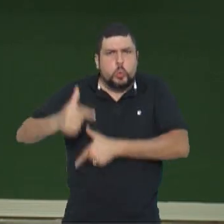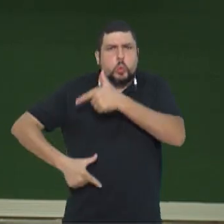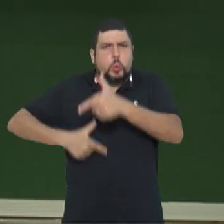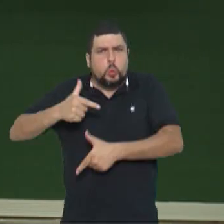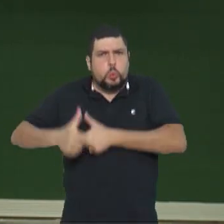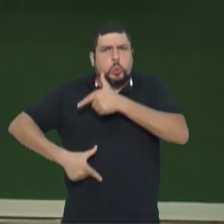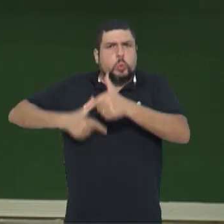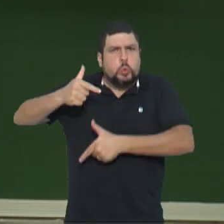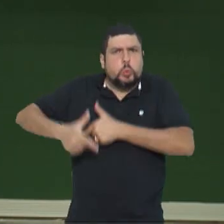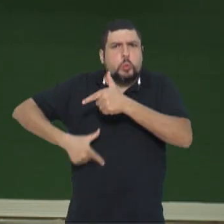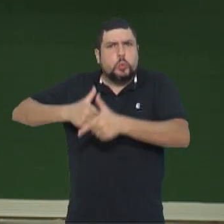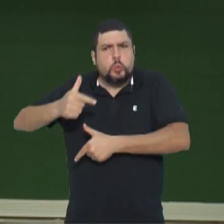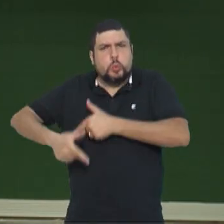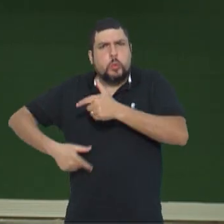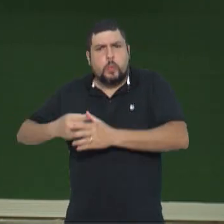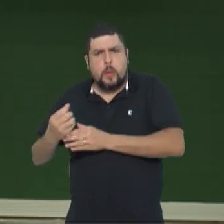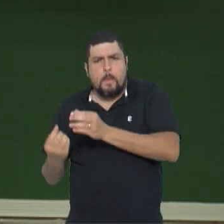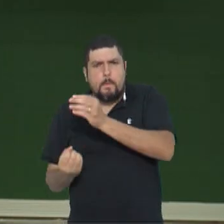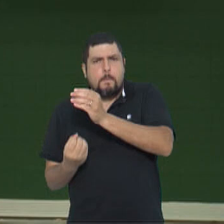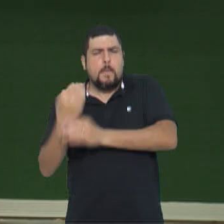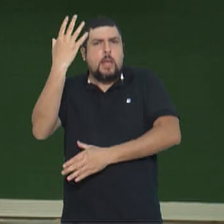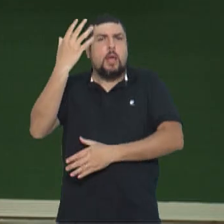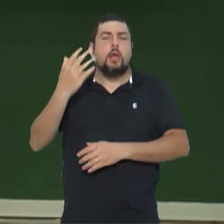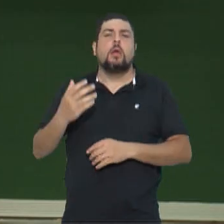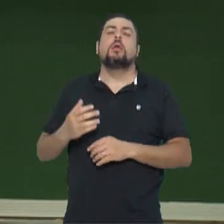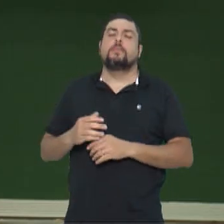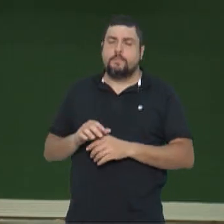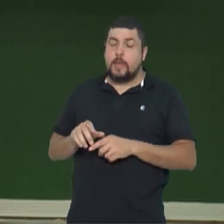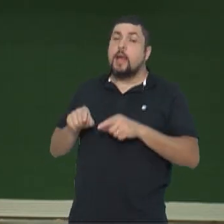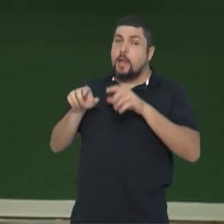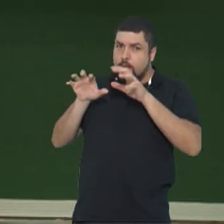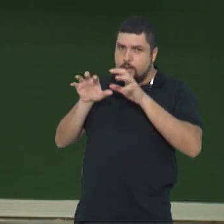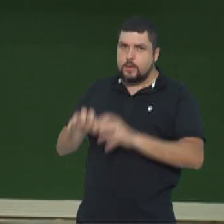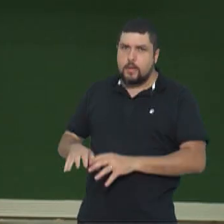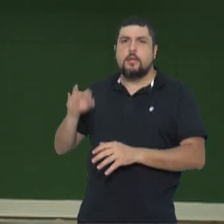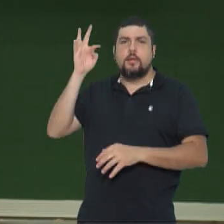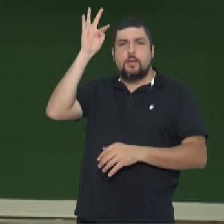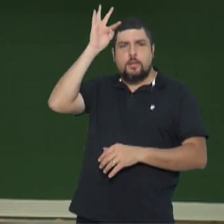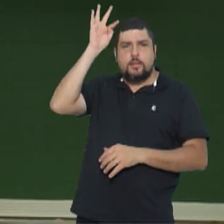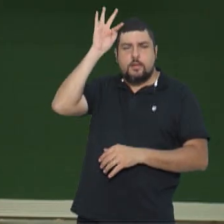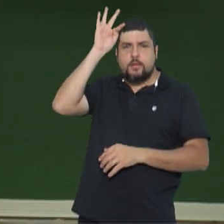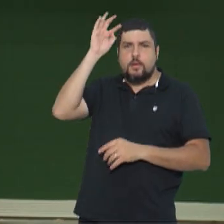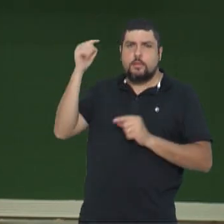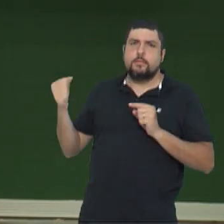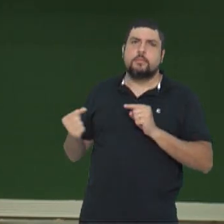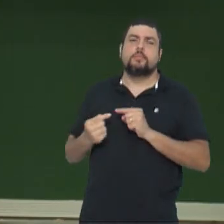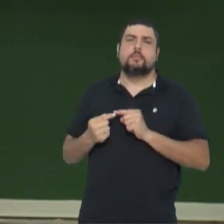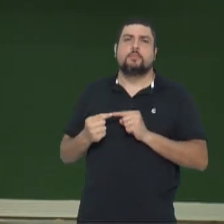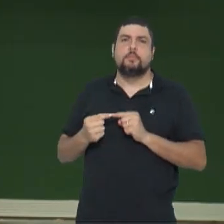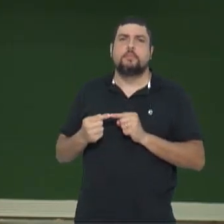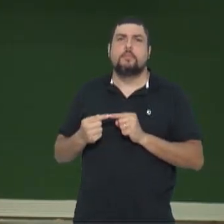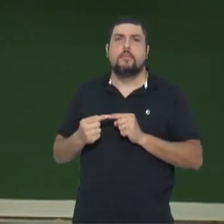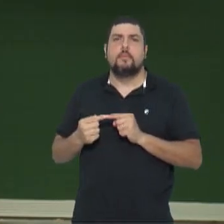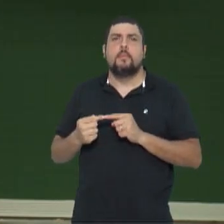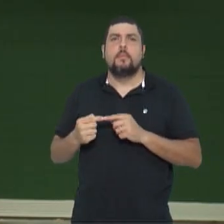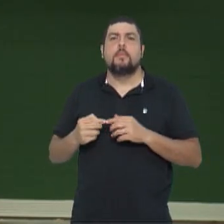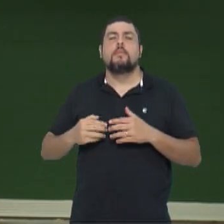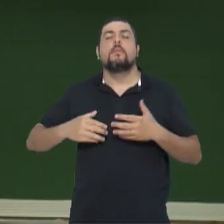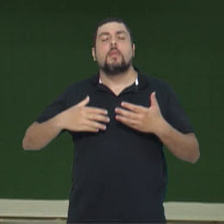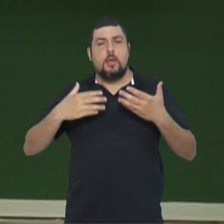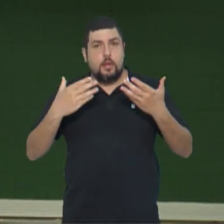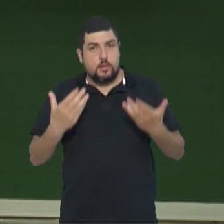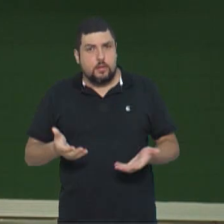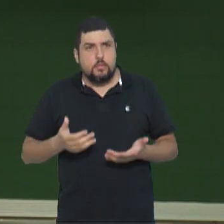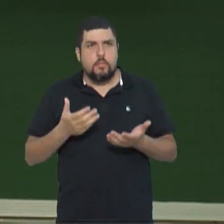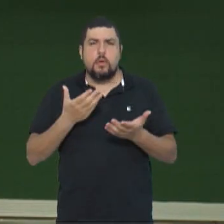material, algo verdadeiro, aí é a questão do talento, né? Então, nesse sentido, por que a professora começou a